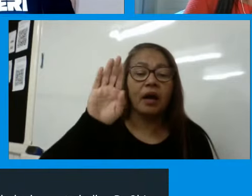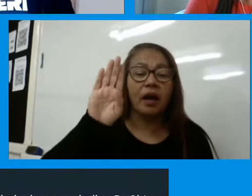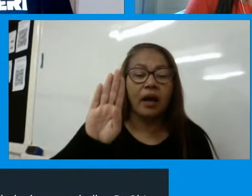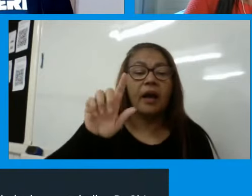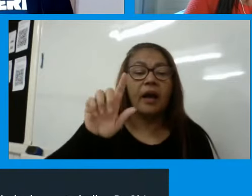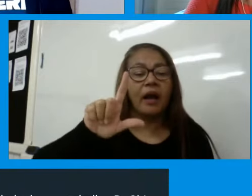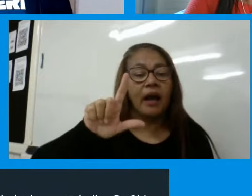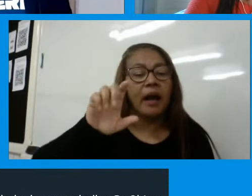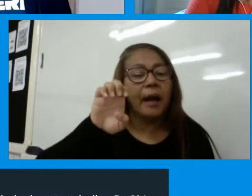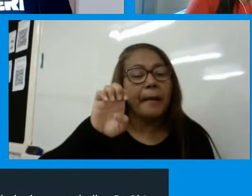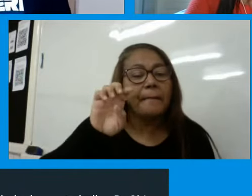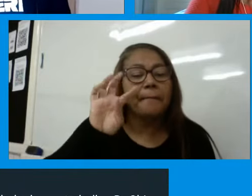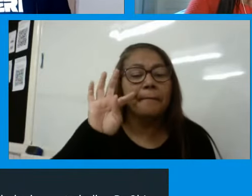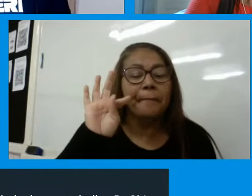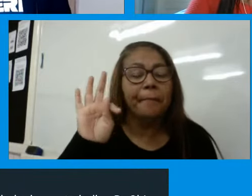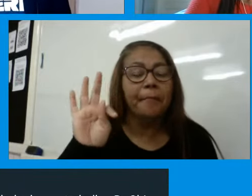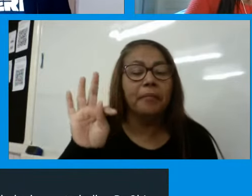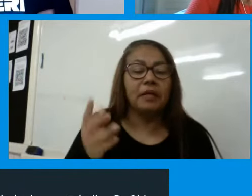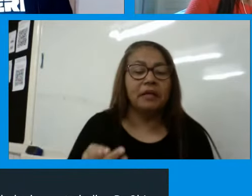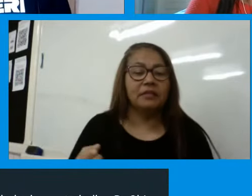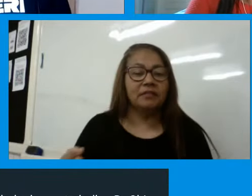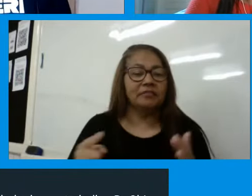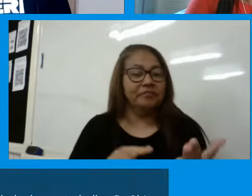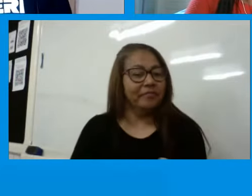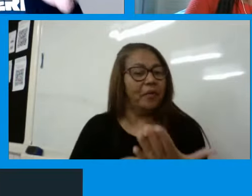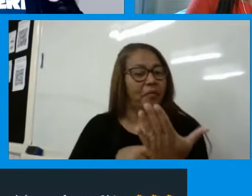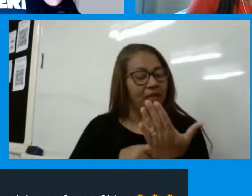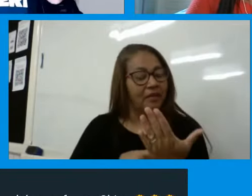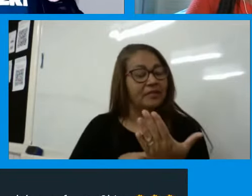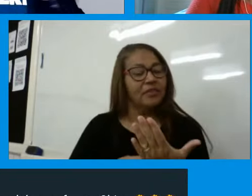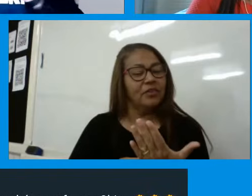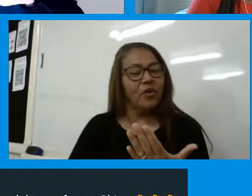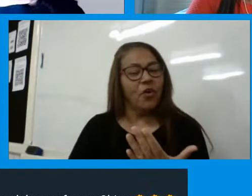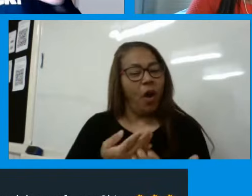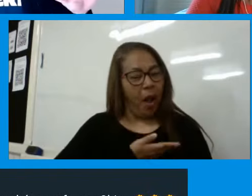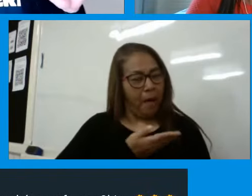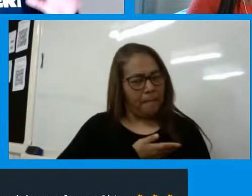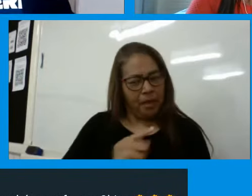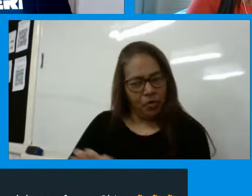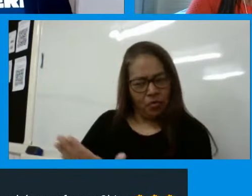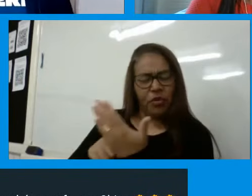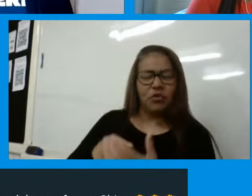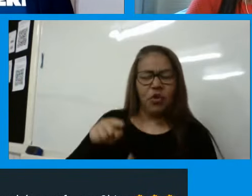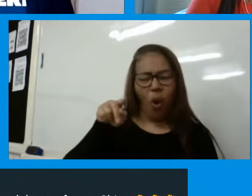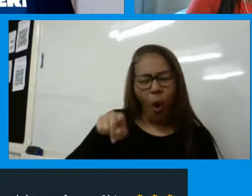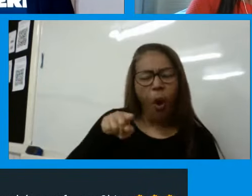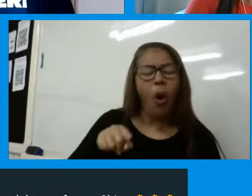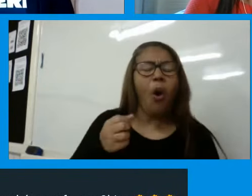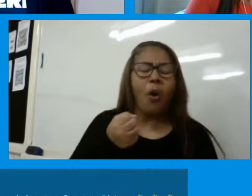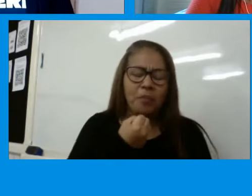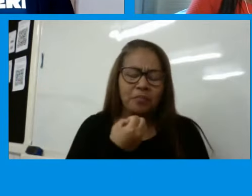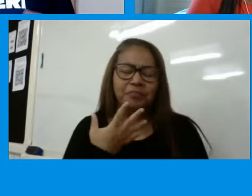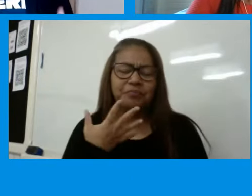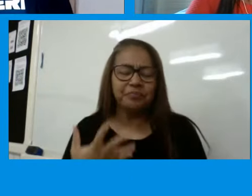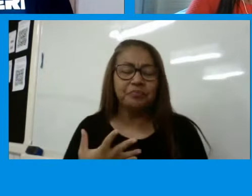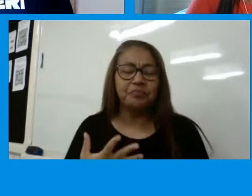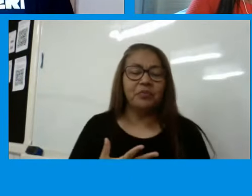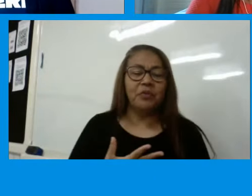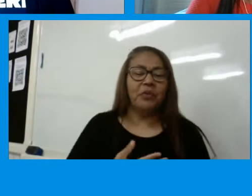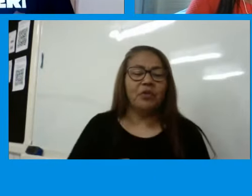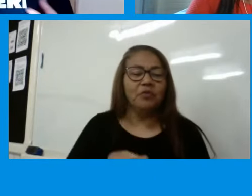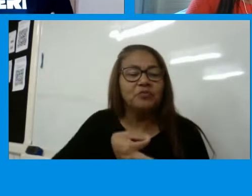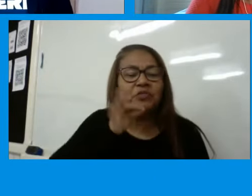tomando um café comigo, um café virtual, que fique claro que eu não estava aglomerando, mas, assim, é um café virtual. E aí ele